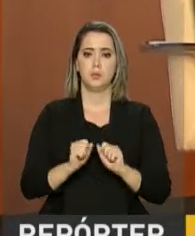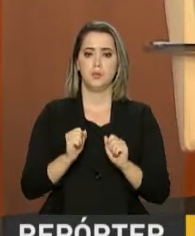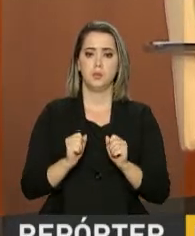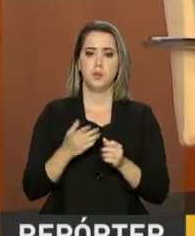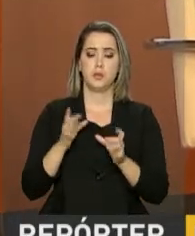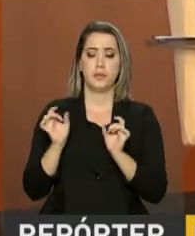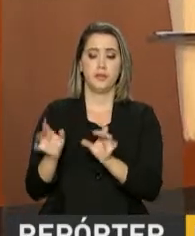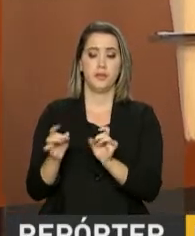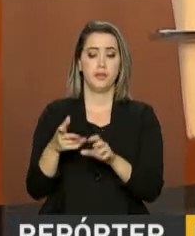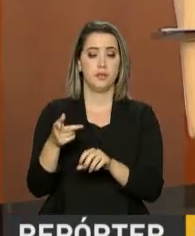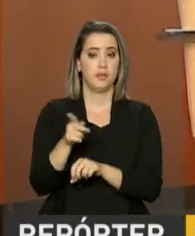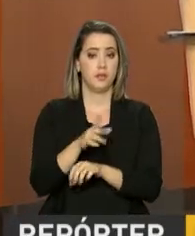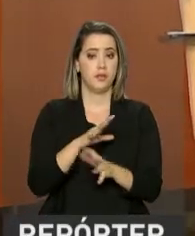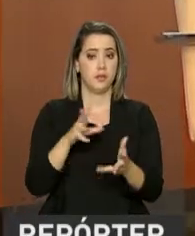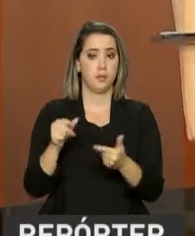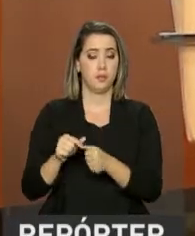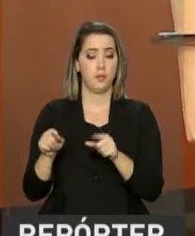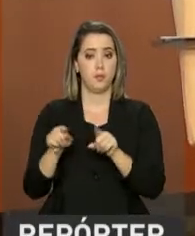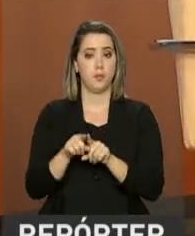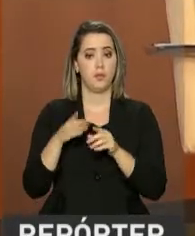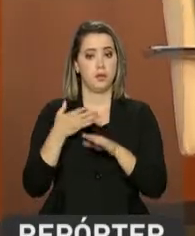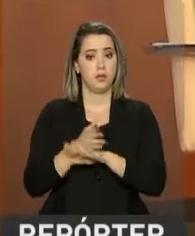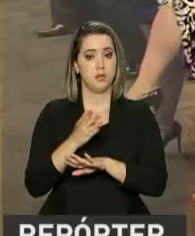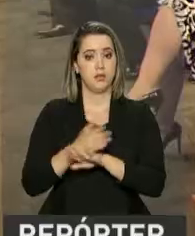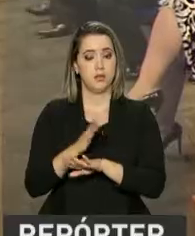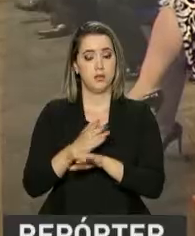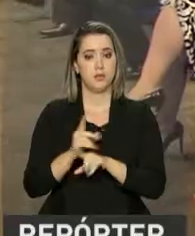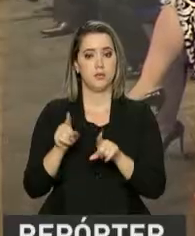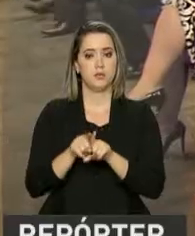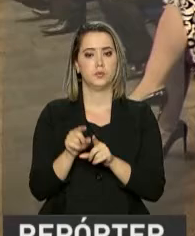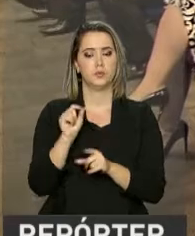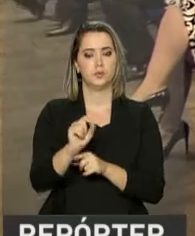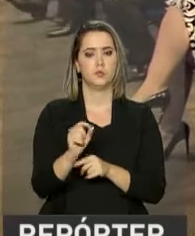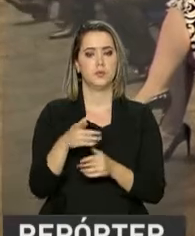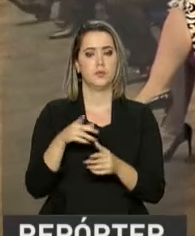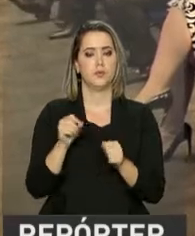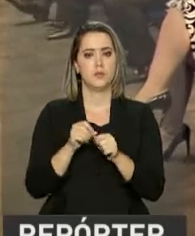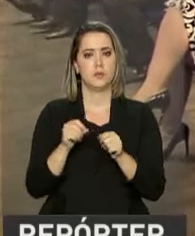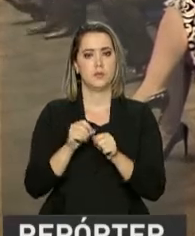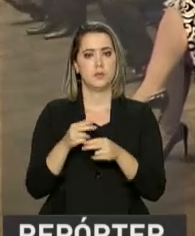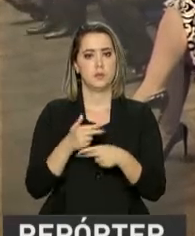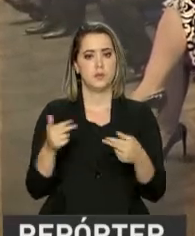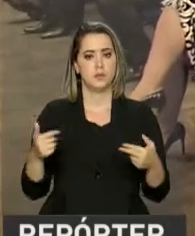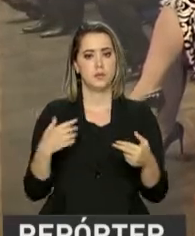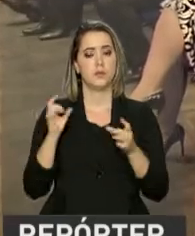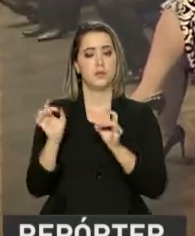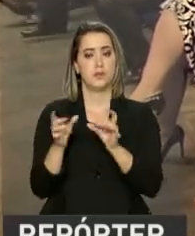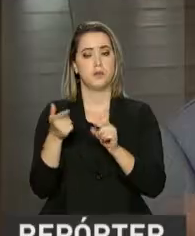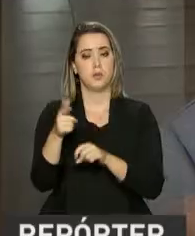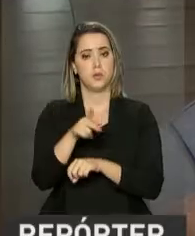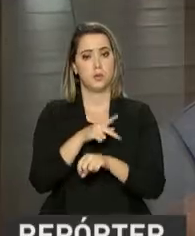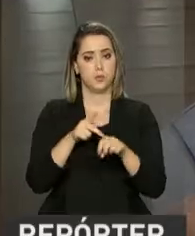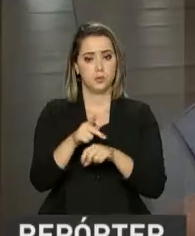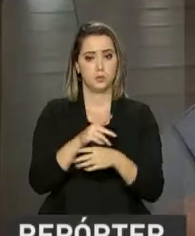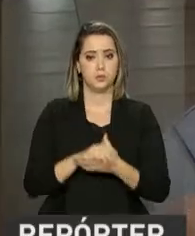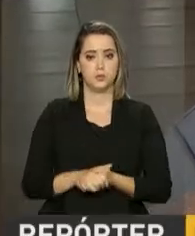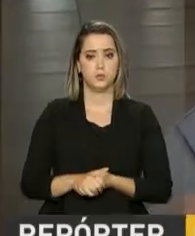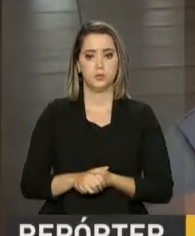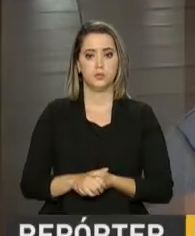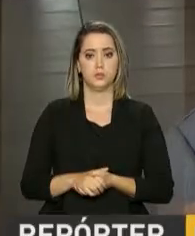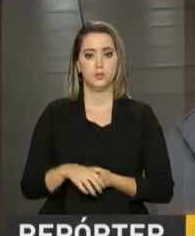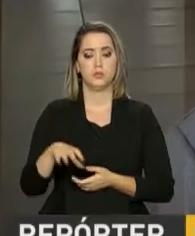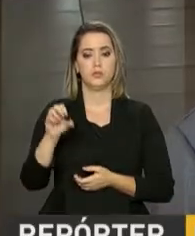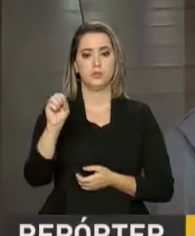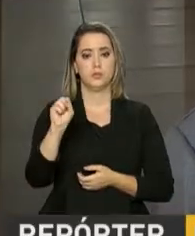preciso ainda dar a elas instrumento de qualificação técnica para fazer o produto sair do país e fazer sucesso o sebrae é o